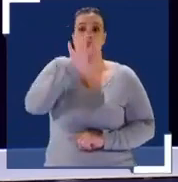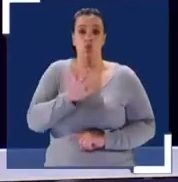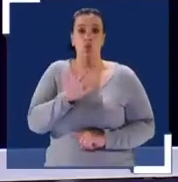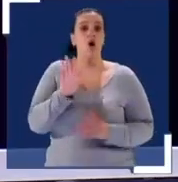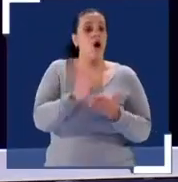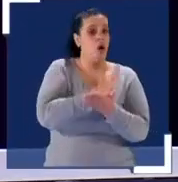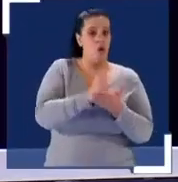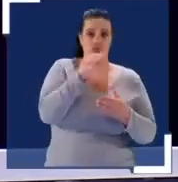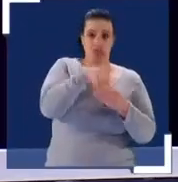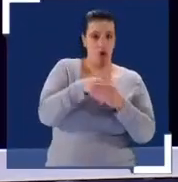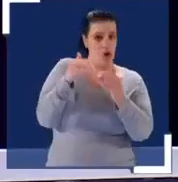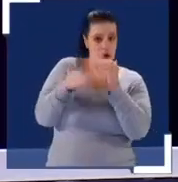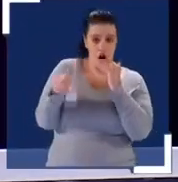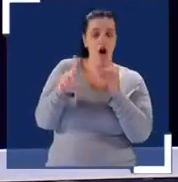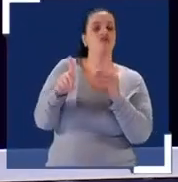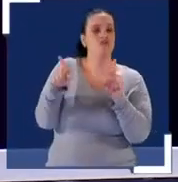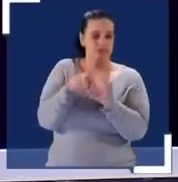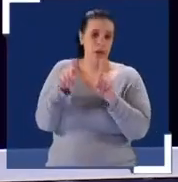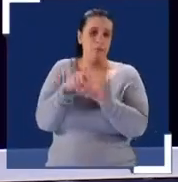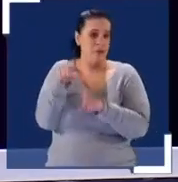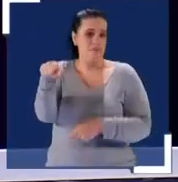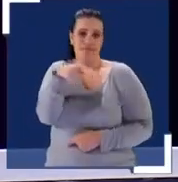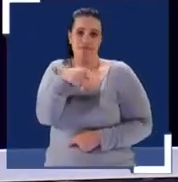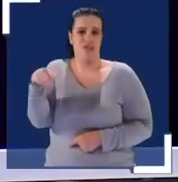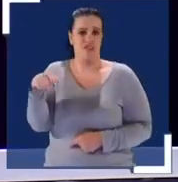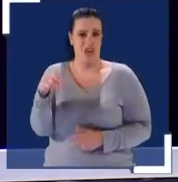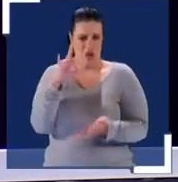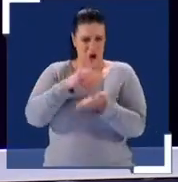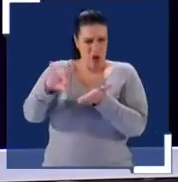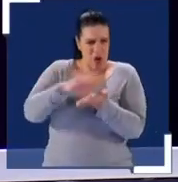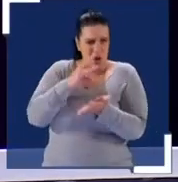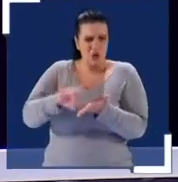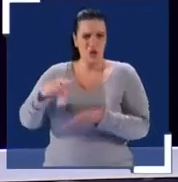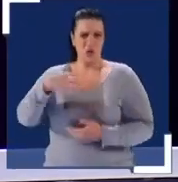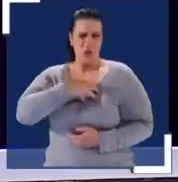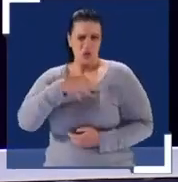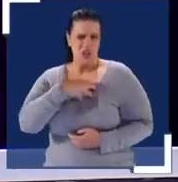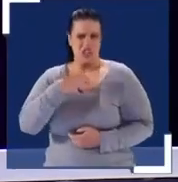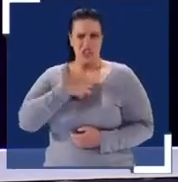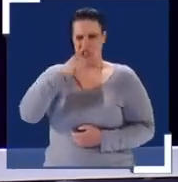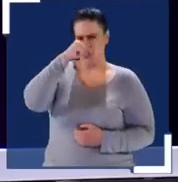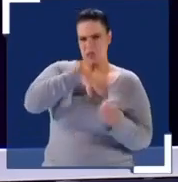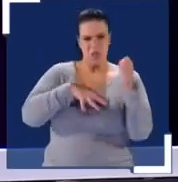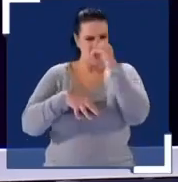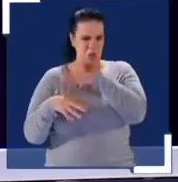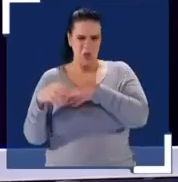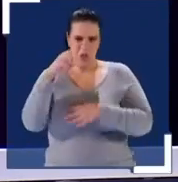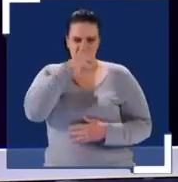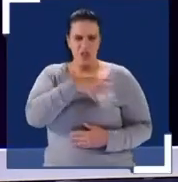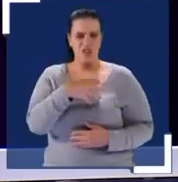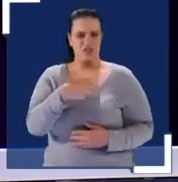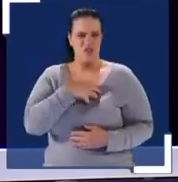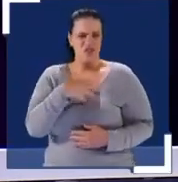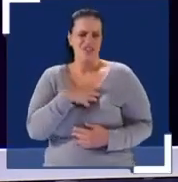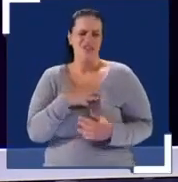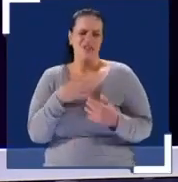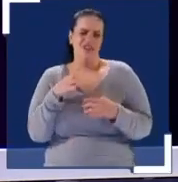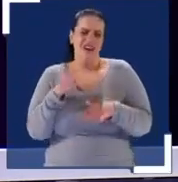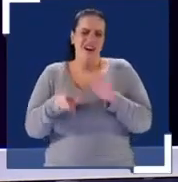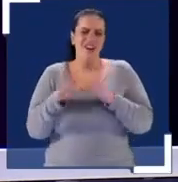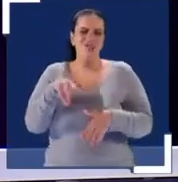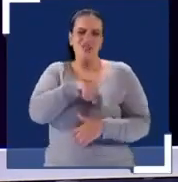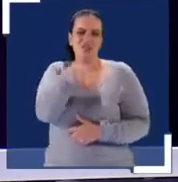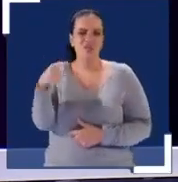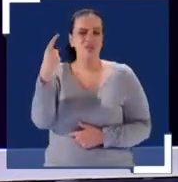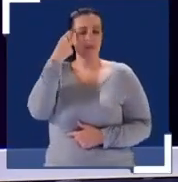aqueles que perderem. Portanto, o ódio, essa coisa da forma mais ácida, do jeito que você pode até